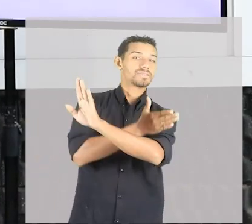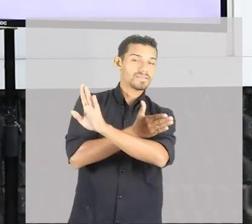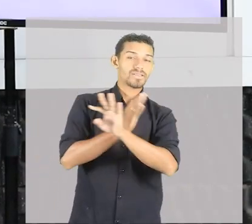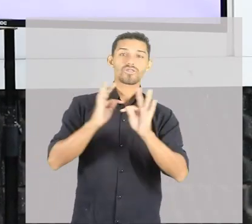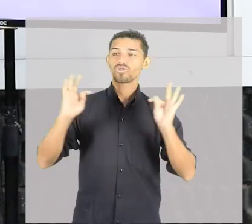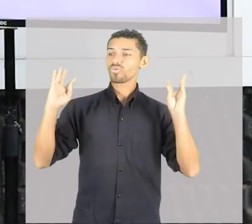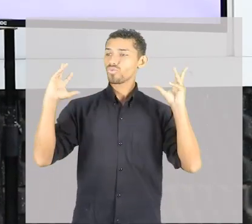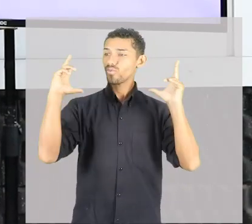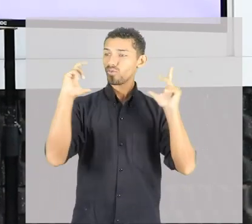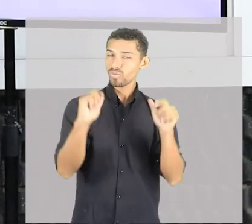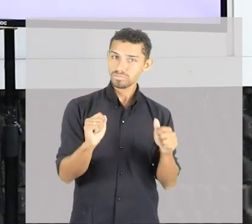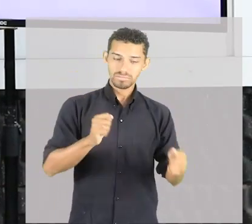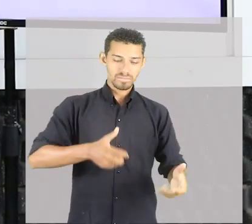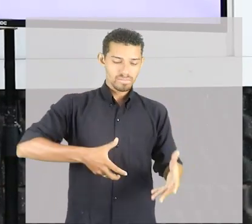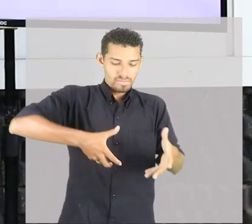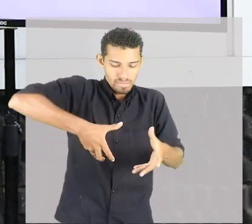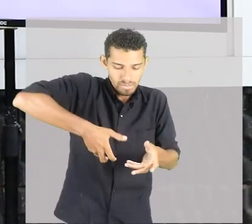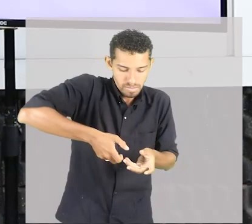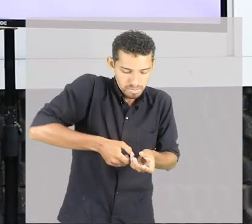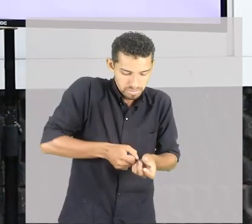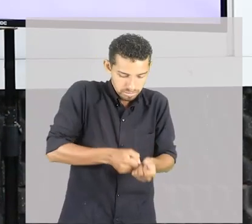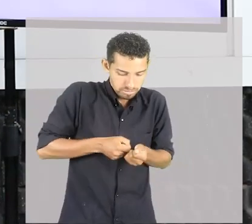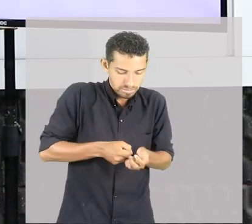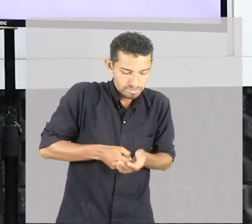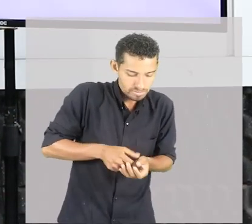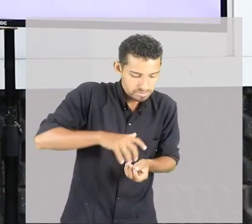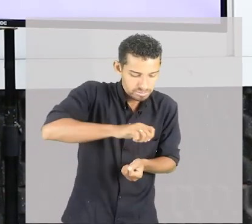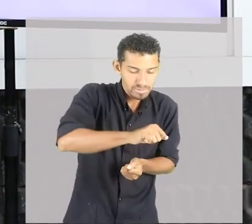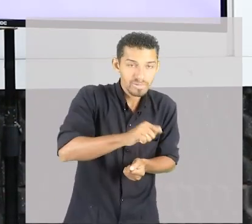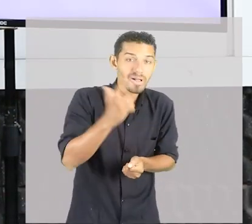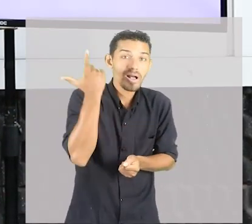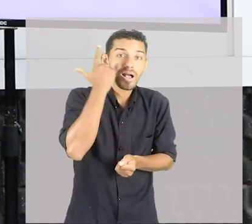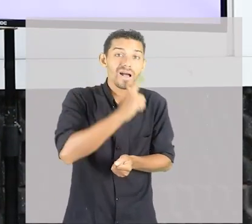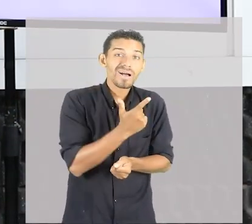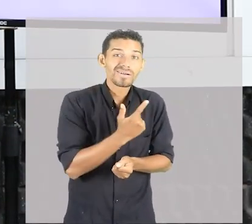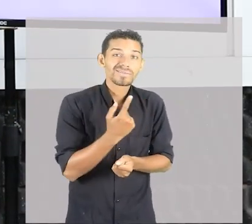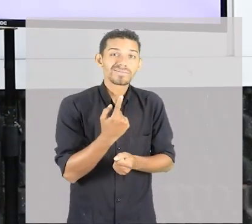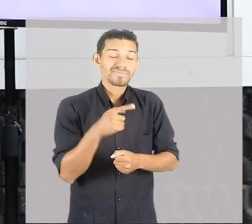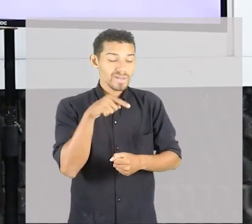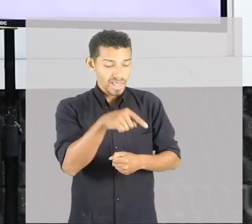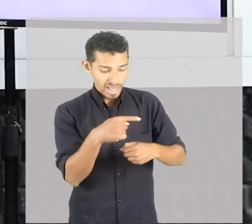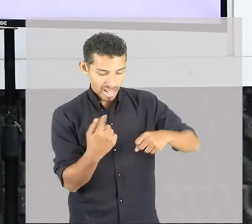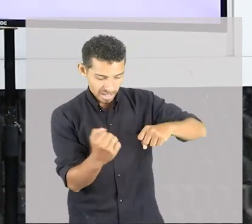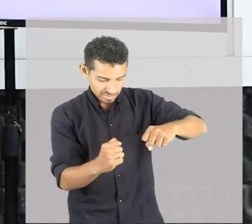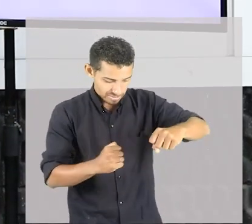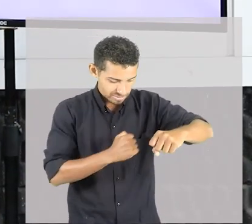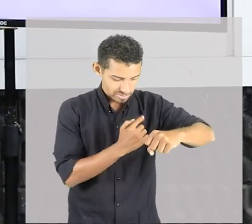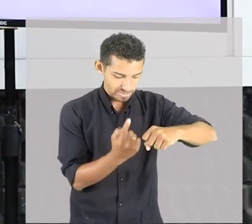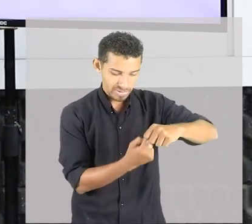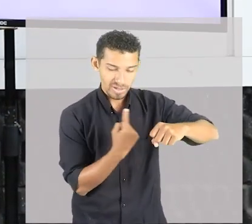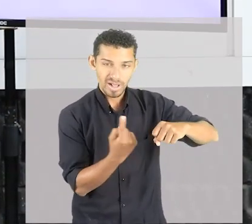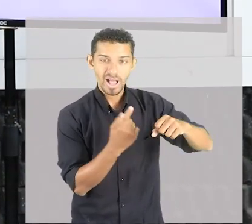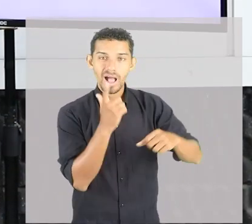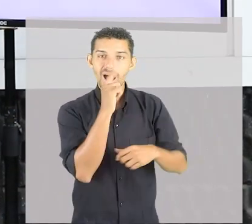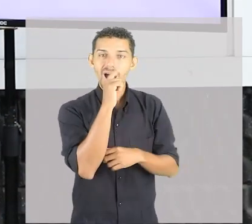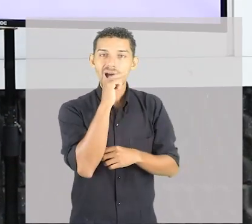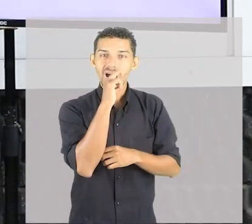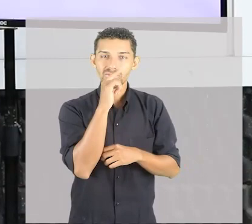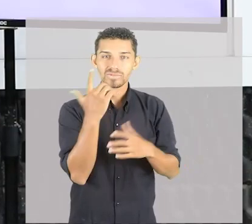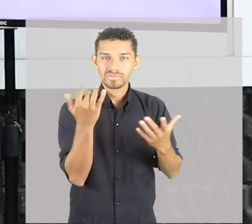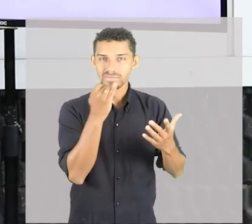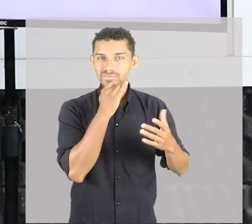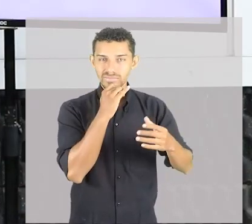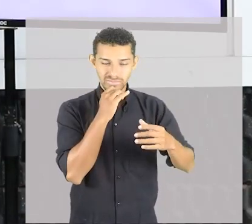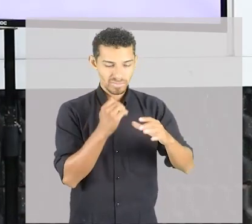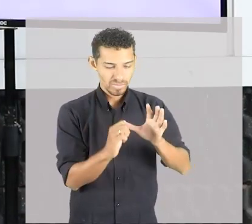todo esse feijão dentro de uma panela de pressão sabe Para quê Porque lá dentro da panela de pressão a água pelo fato